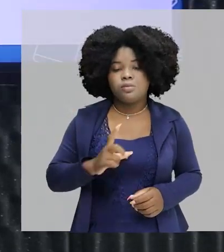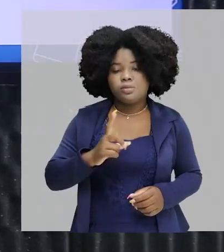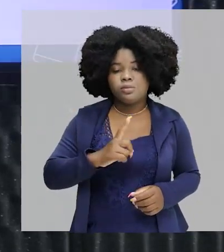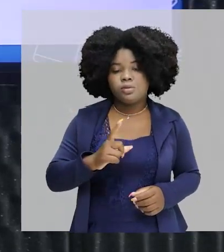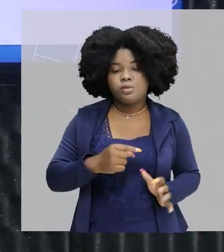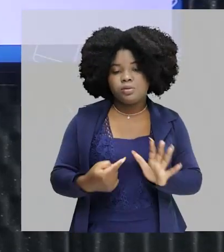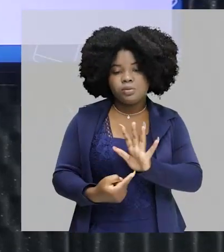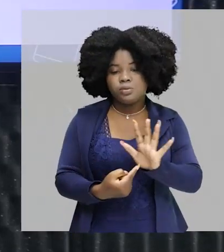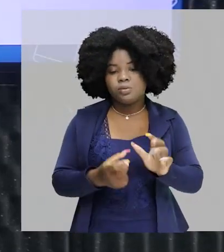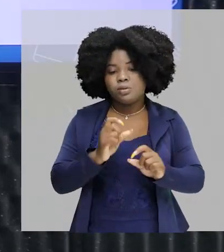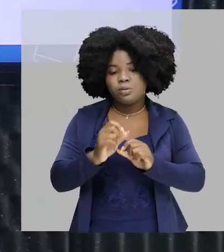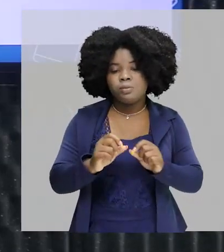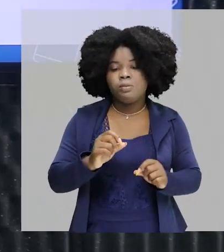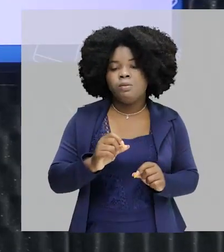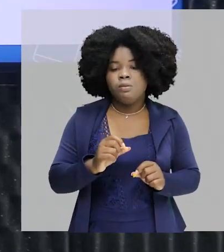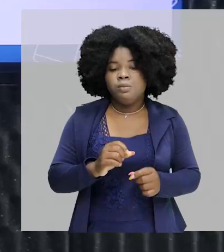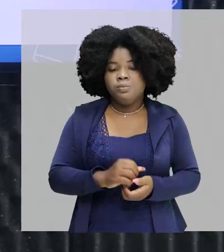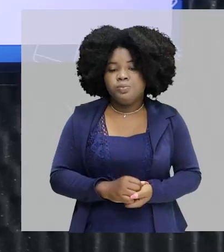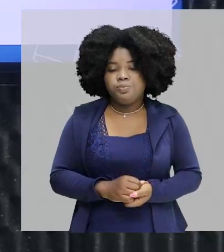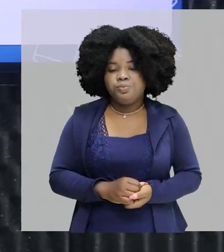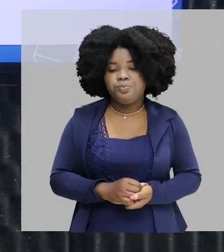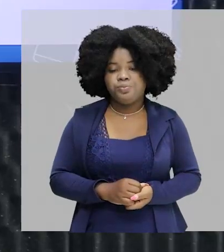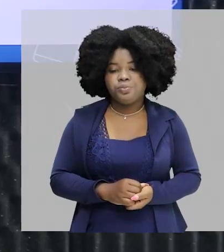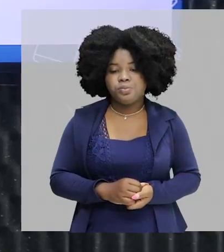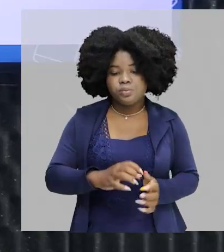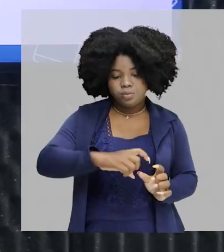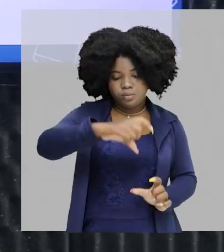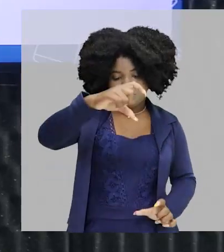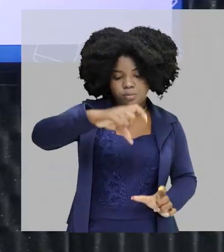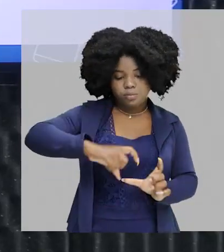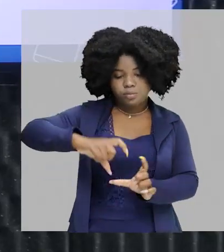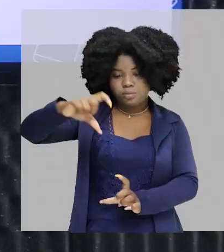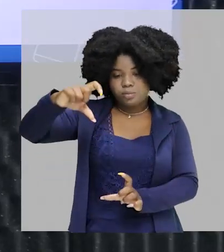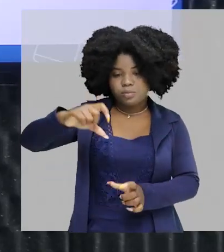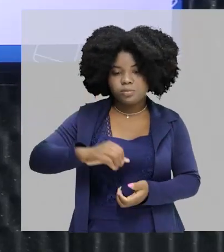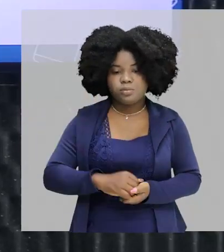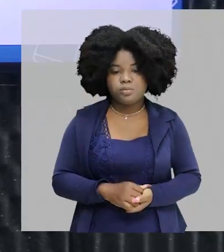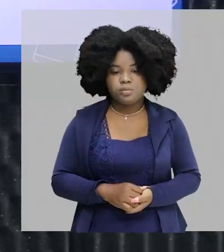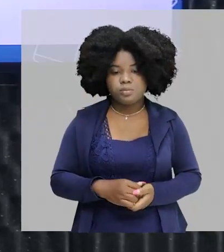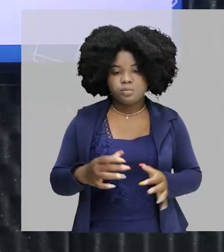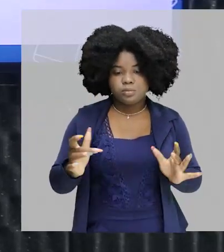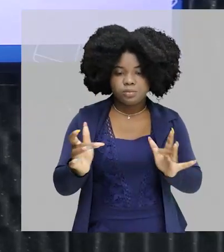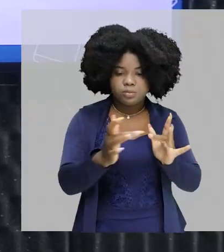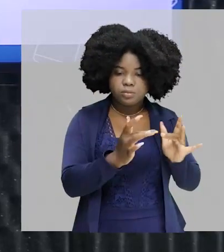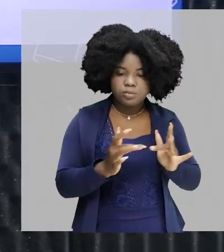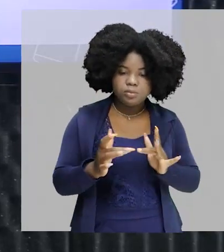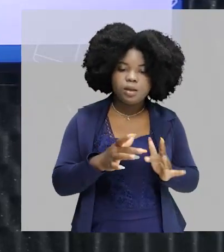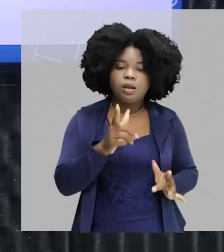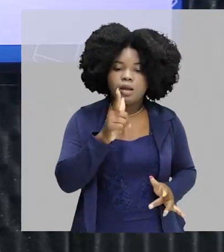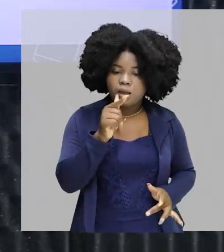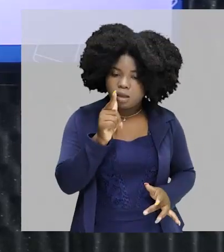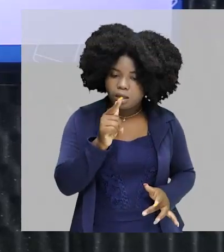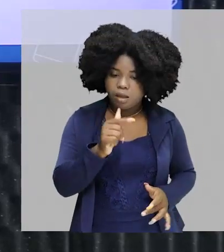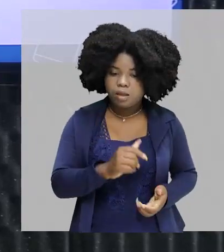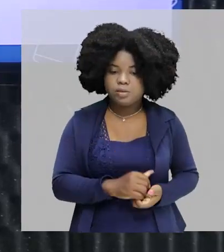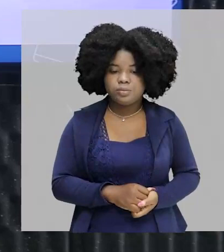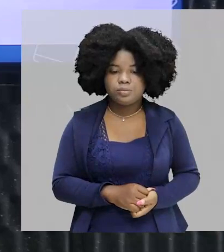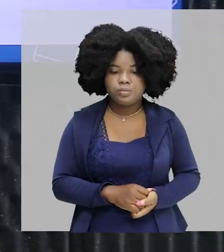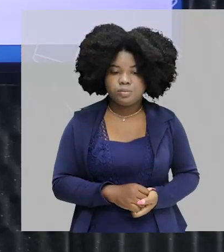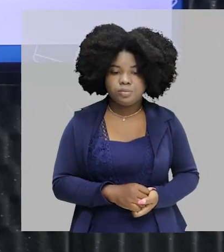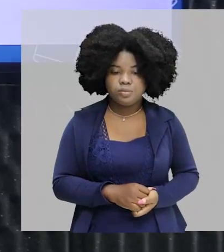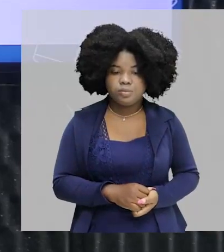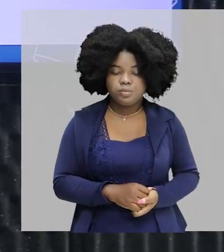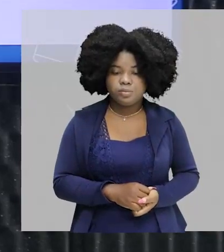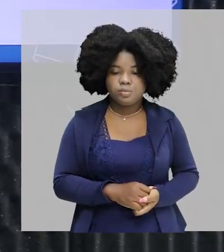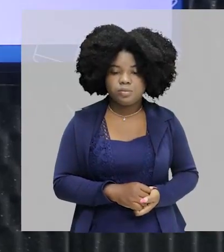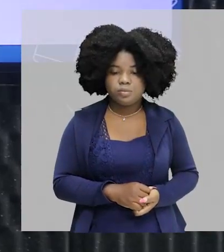ou varetas. Essas varetas vão estar em contato com a água, certo? E aí, como eu